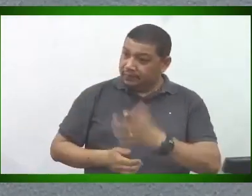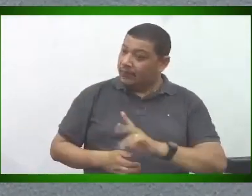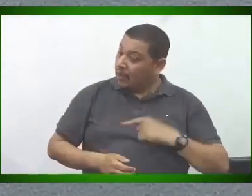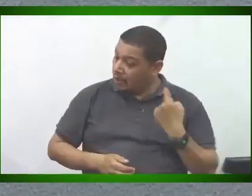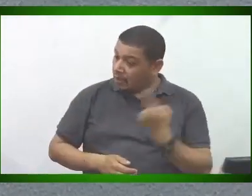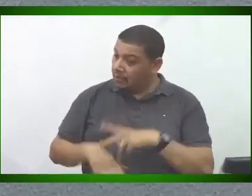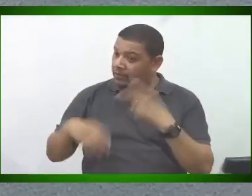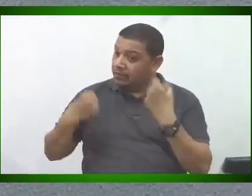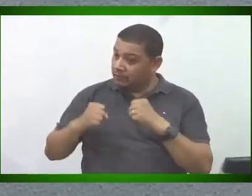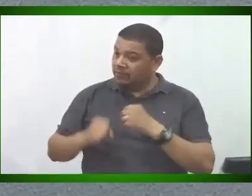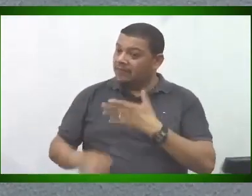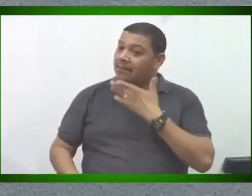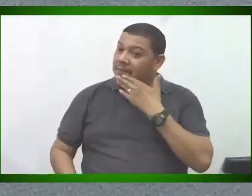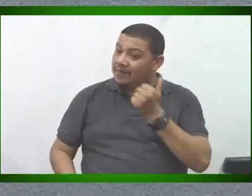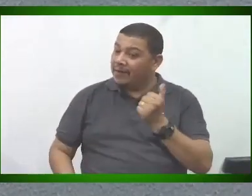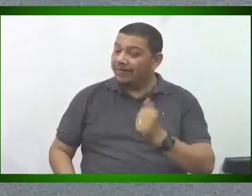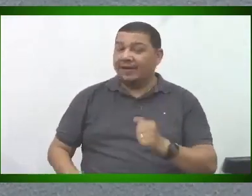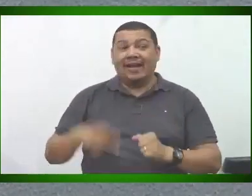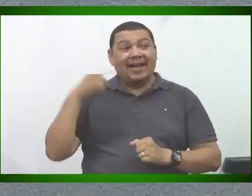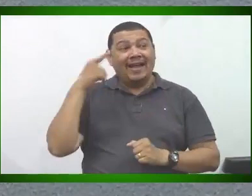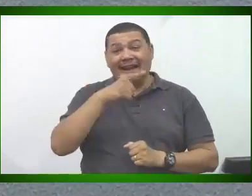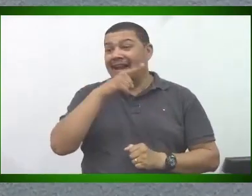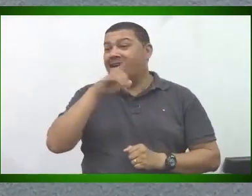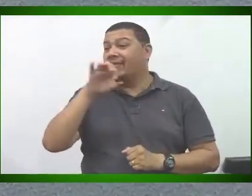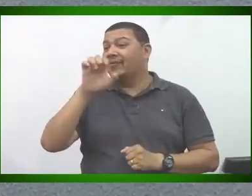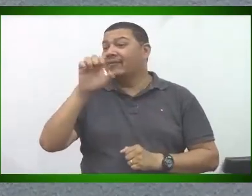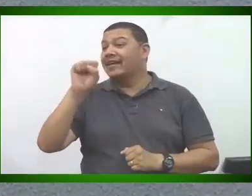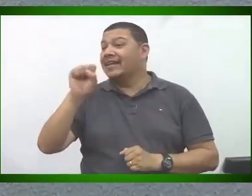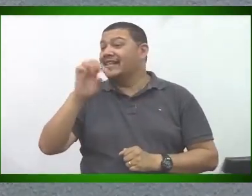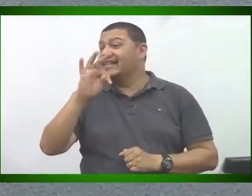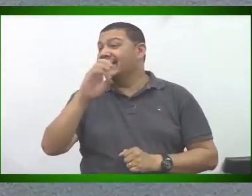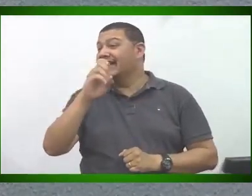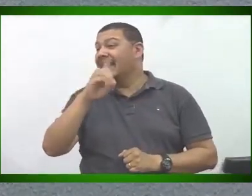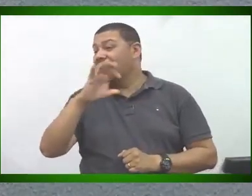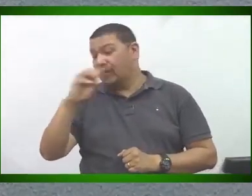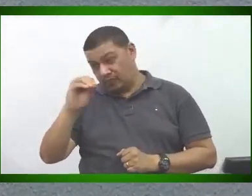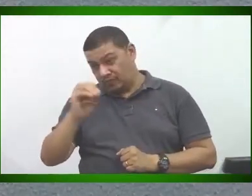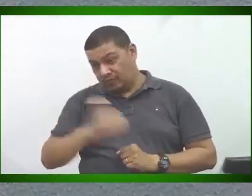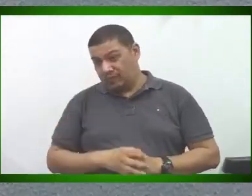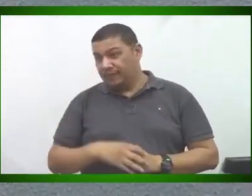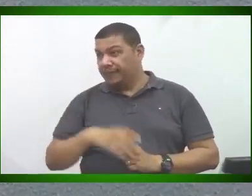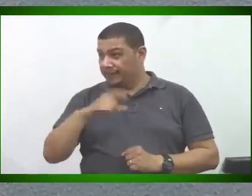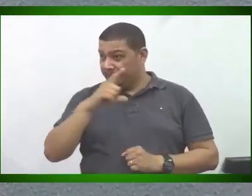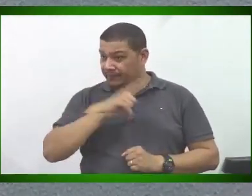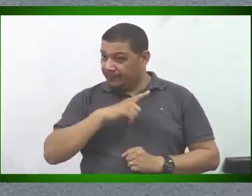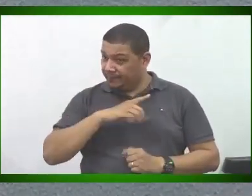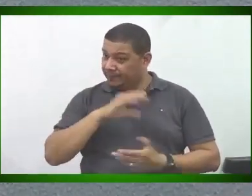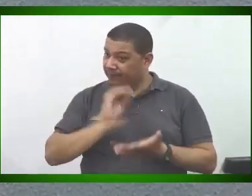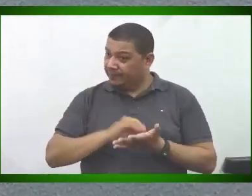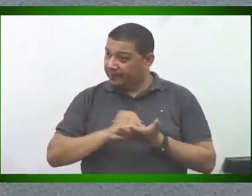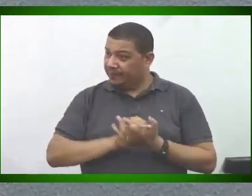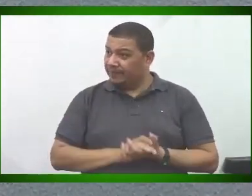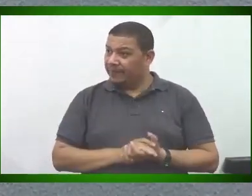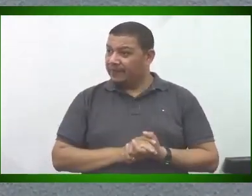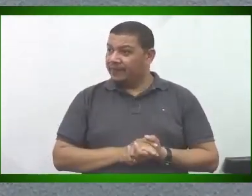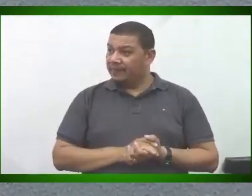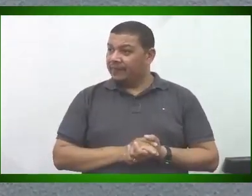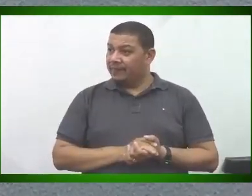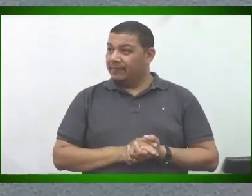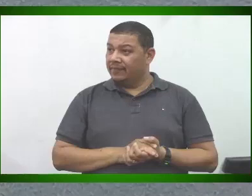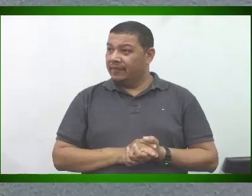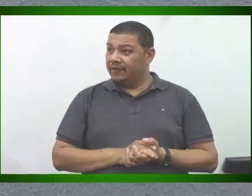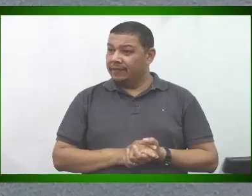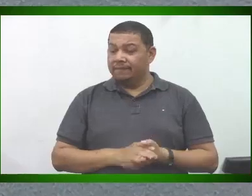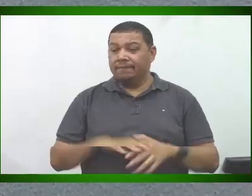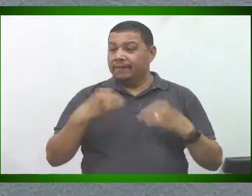precisamos aí das melhorias no estádio. Nós precisamos, nós temos ali ainda que é necessário